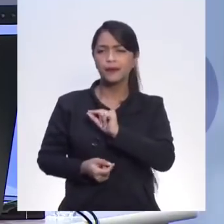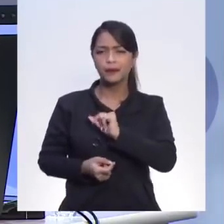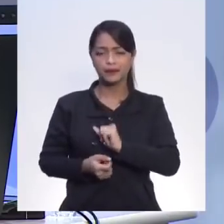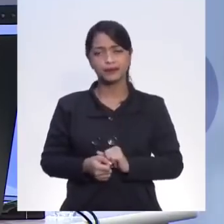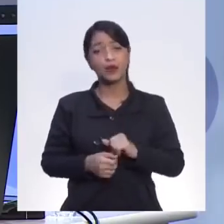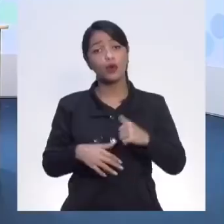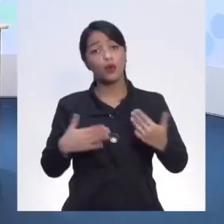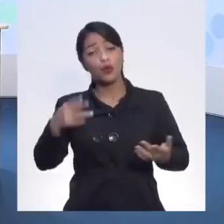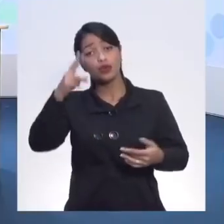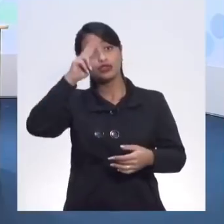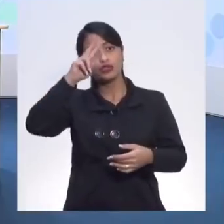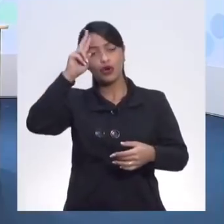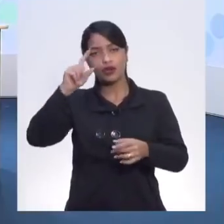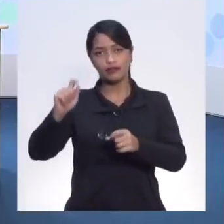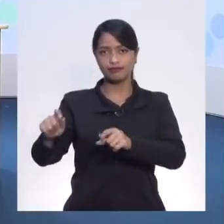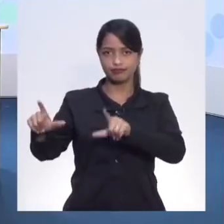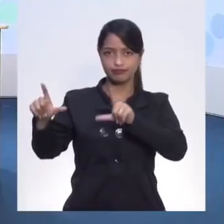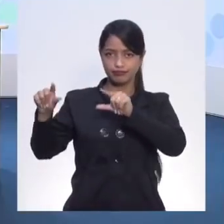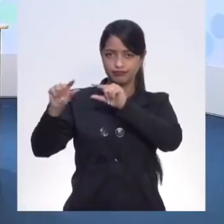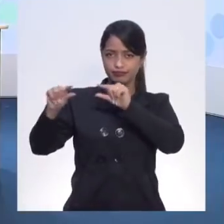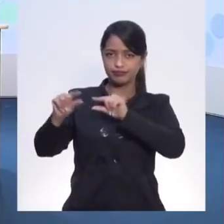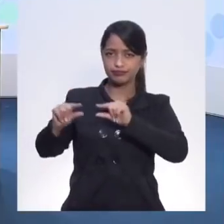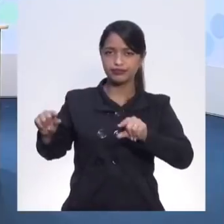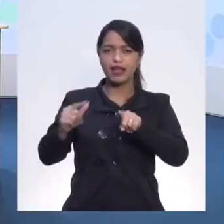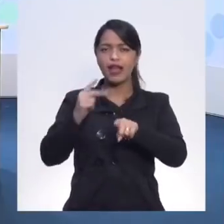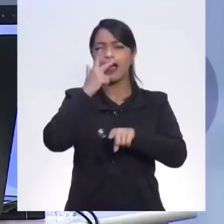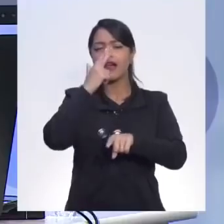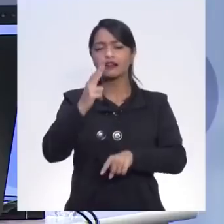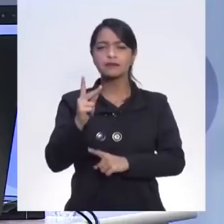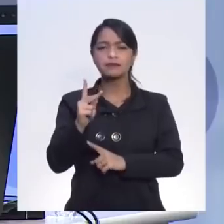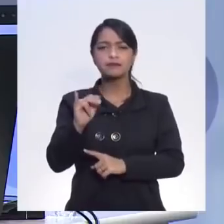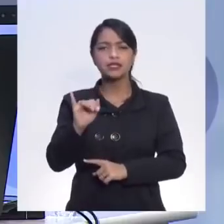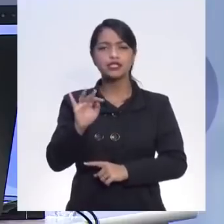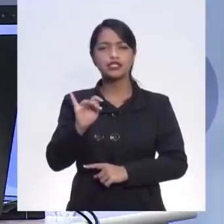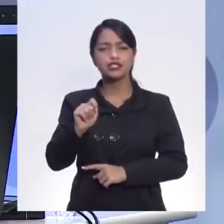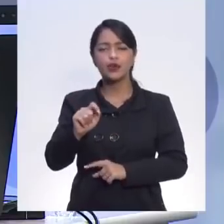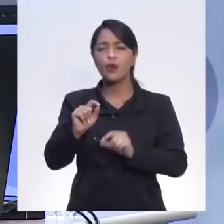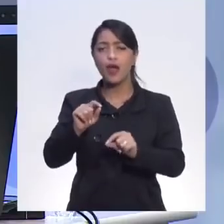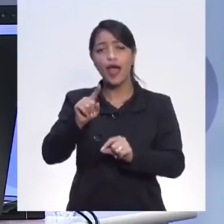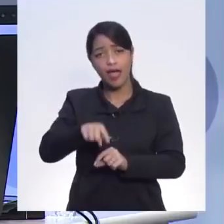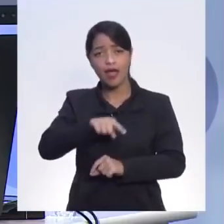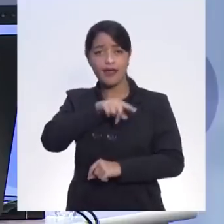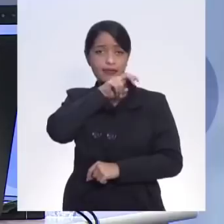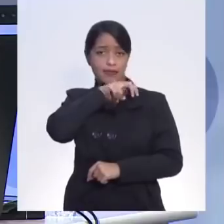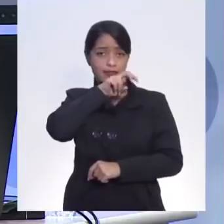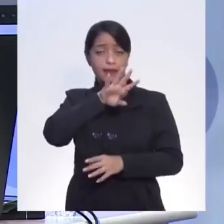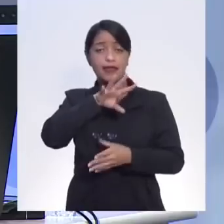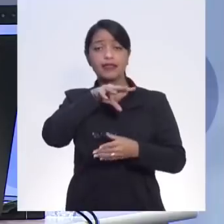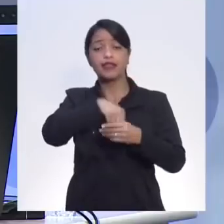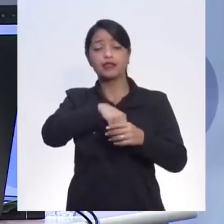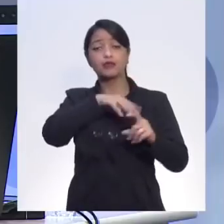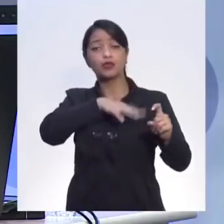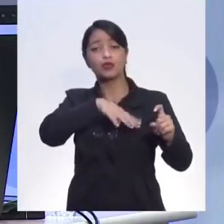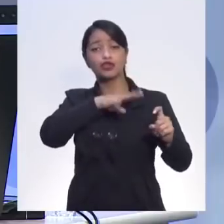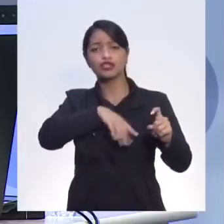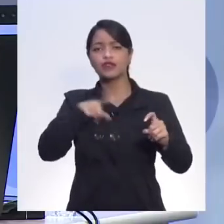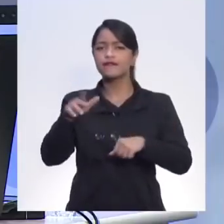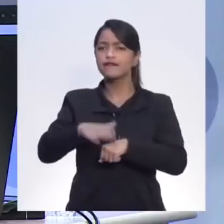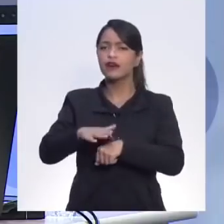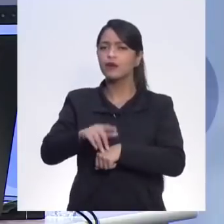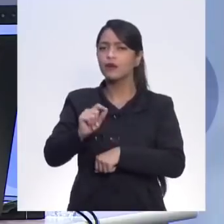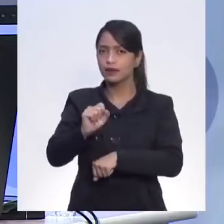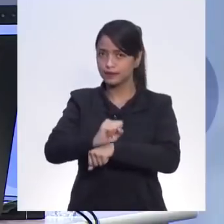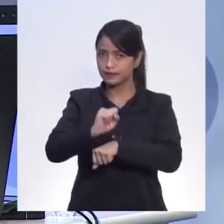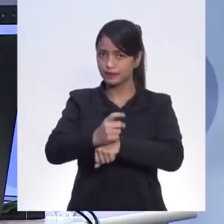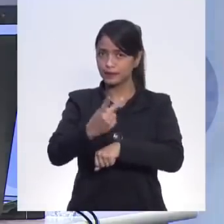vocês imaginam que pode ser? Porque é uma serpente. Uhum. Mas, né, qual é a finalidade dela? Quem é ela na mitologia? O que ela faz, tá bom?